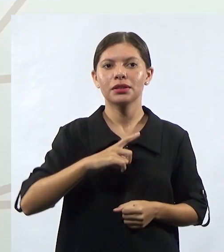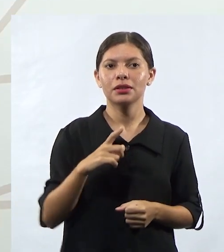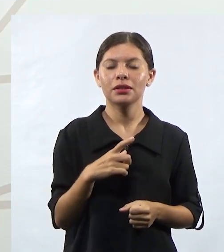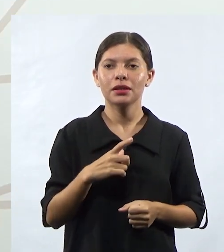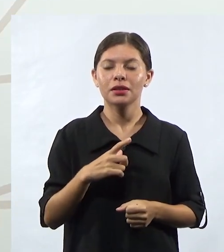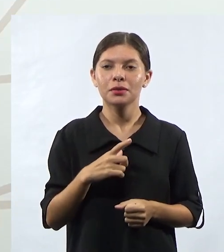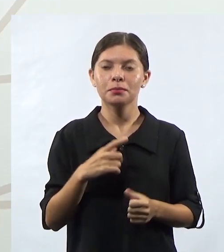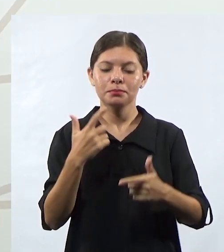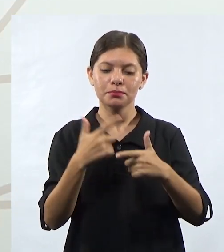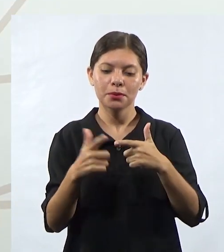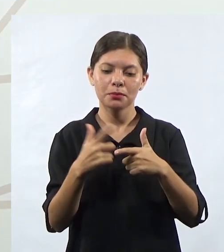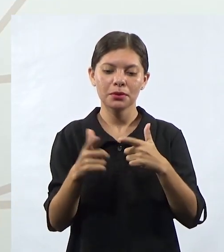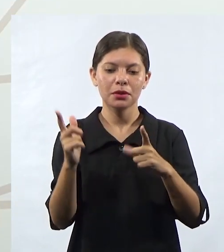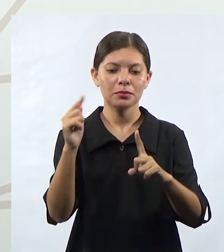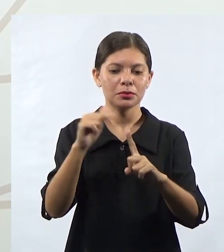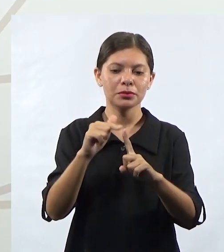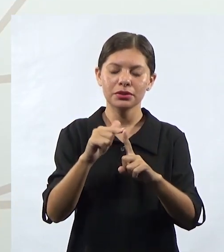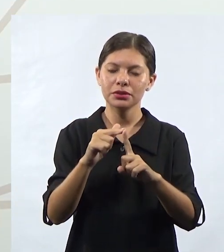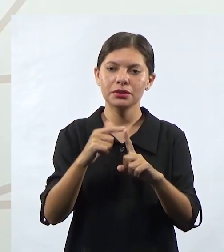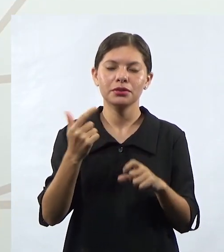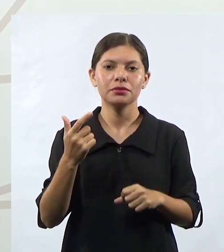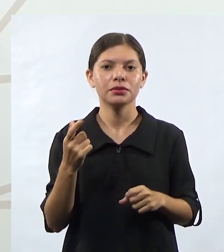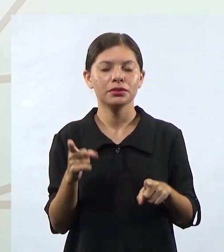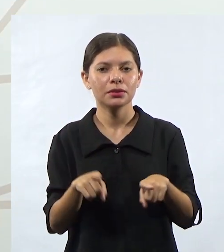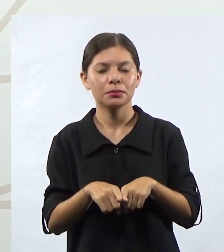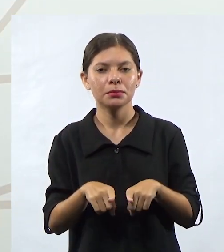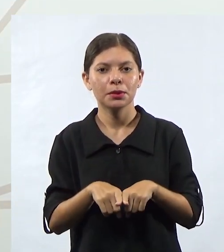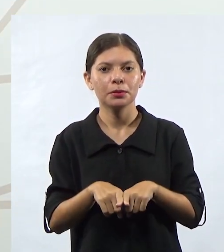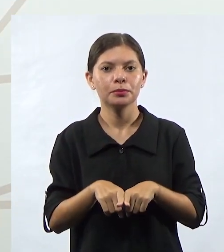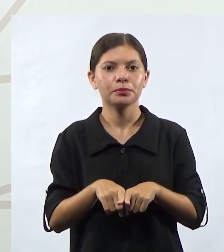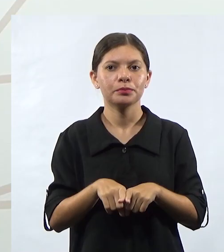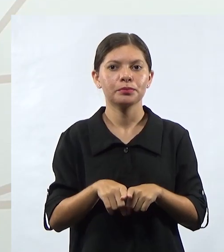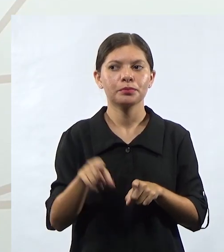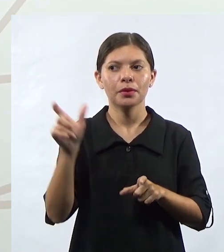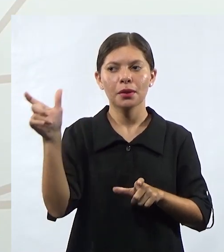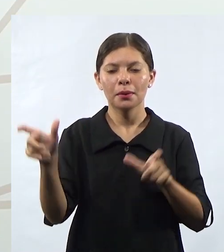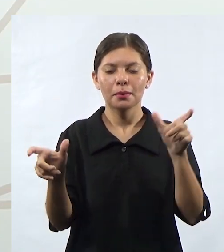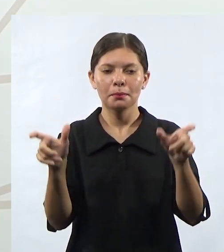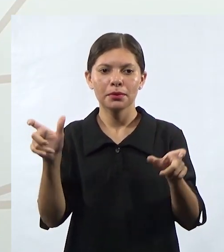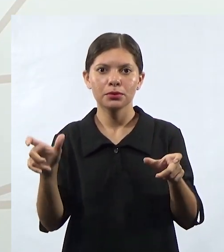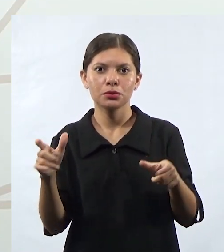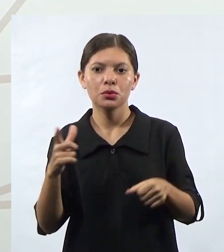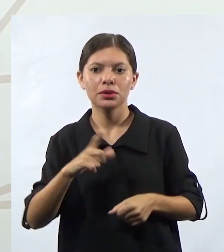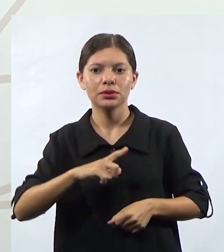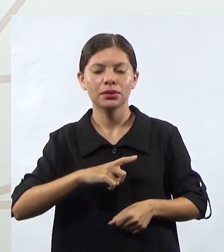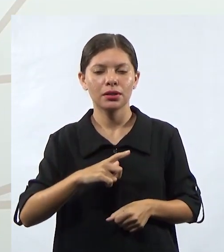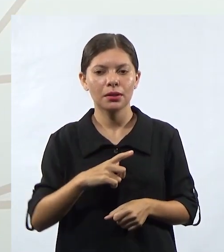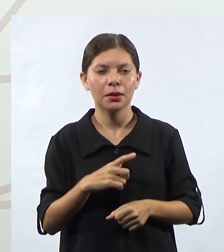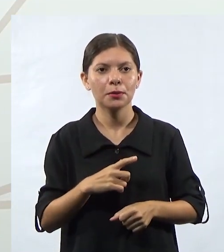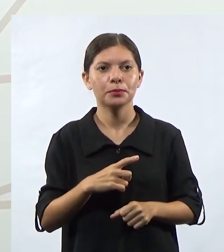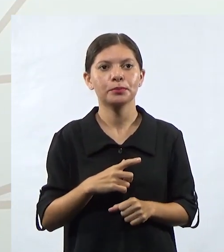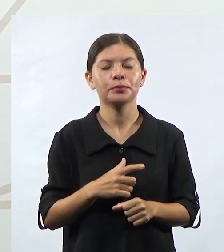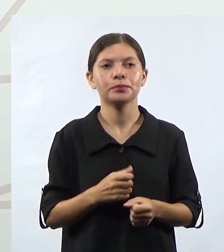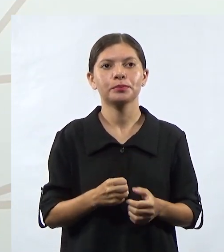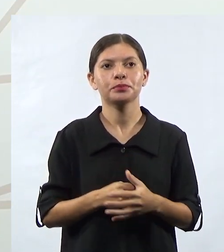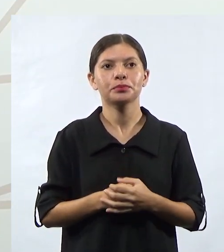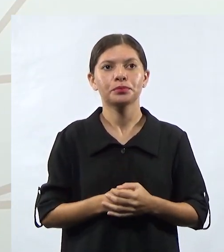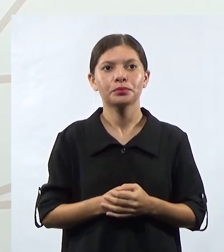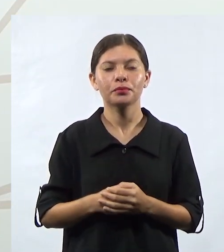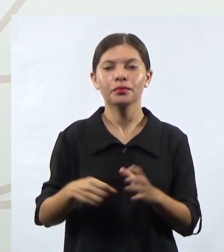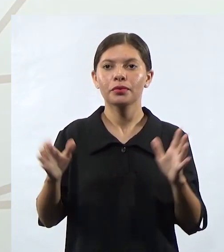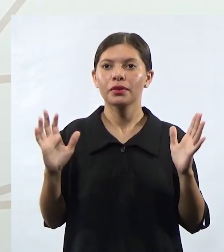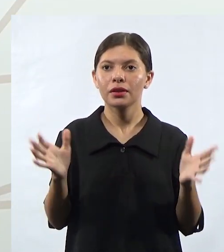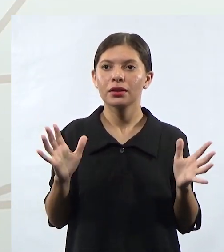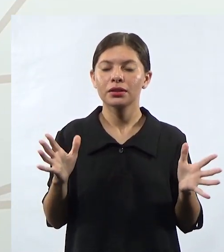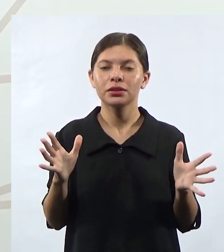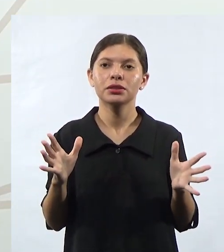problema, né? Os nossos objetivos listados, temos os nossos participantes, temos os nossos papéis, já fizemos